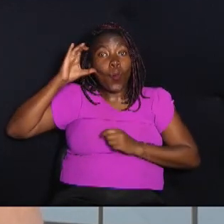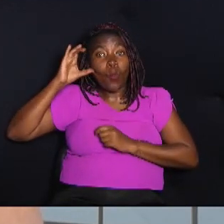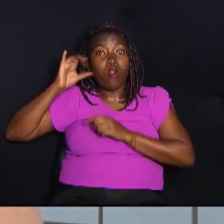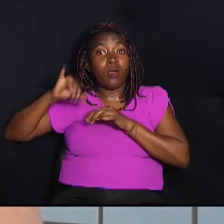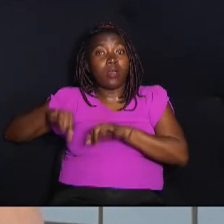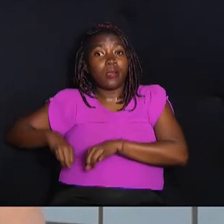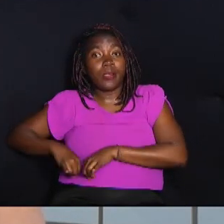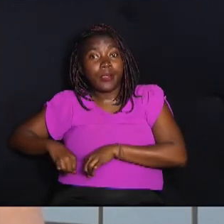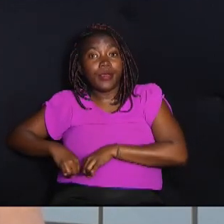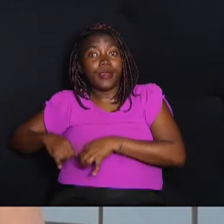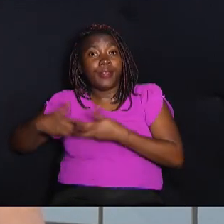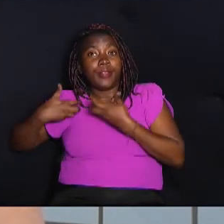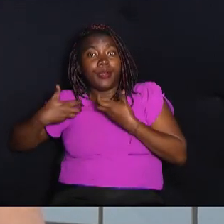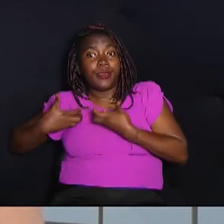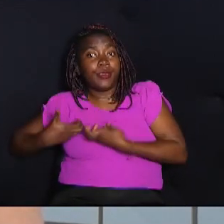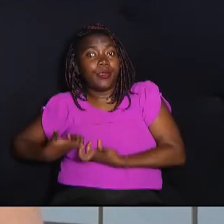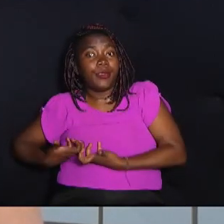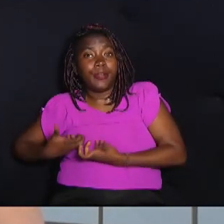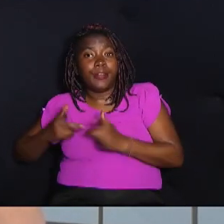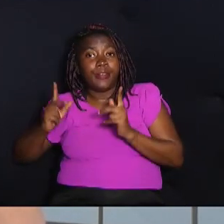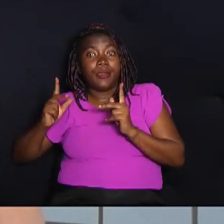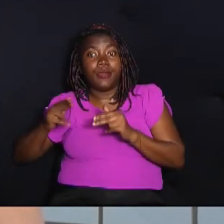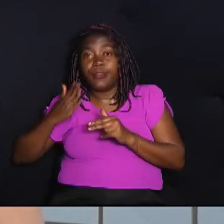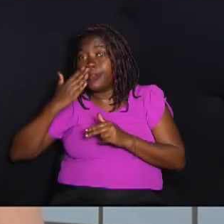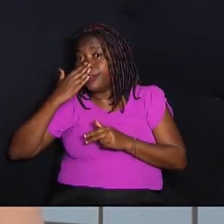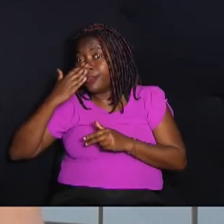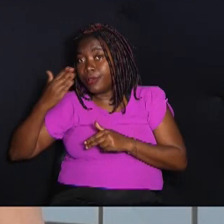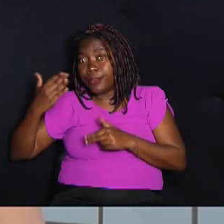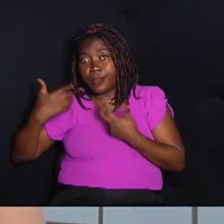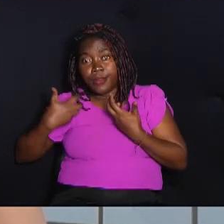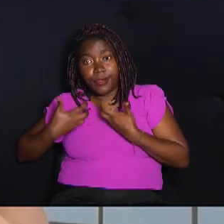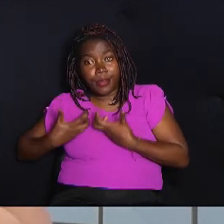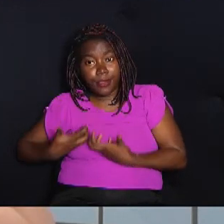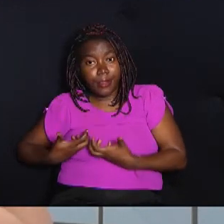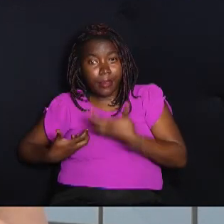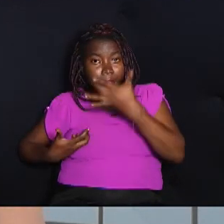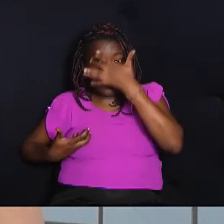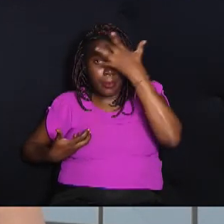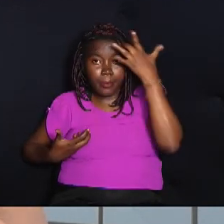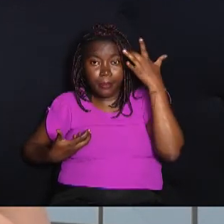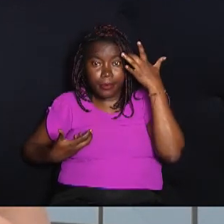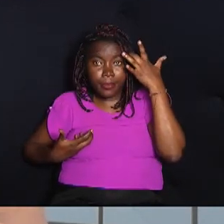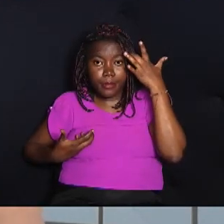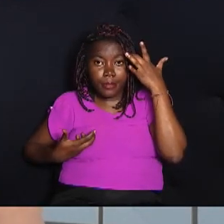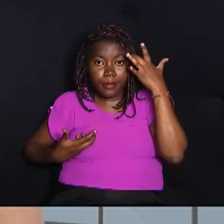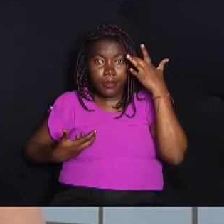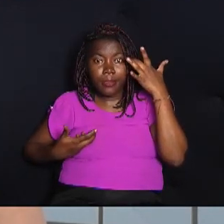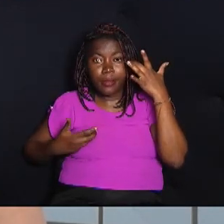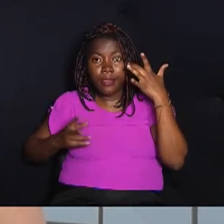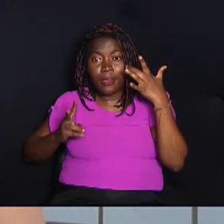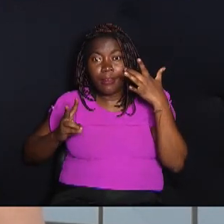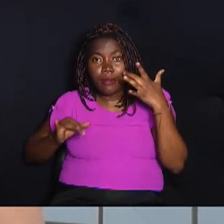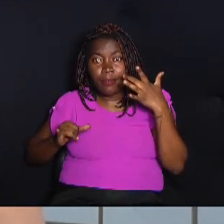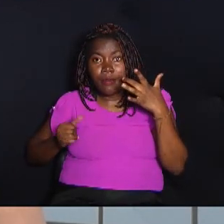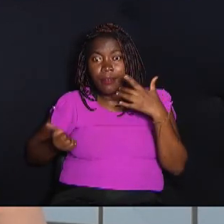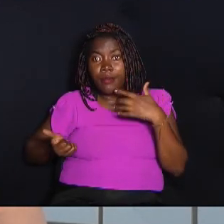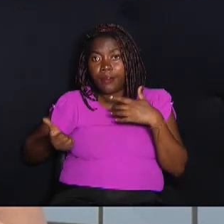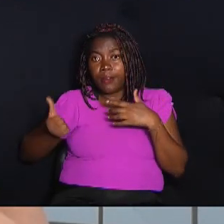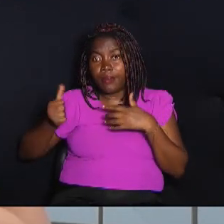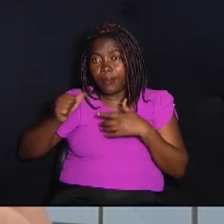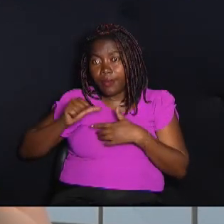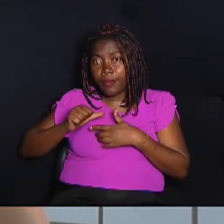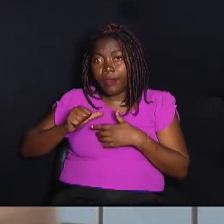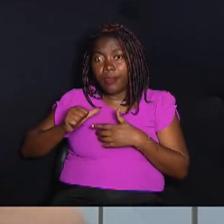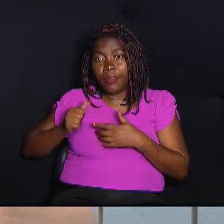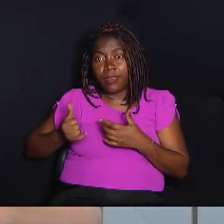todo o cansaço. É como se diante de um cansaço a pessoa vai tomando ou energéticos ou outras substâncias,